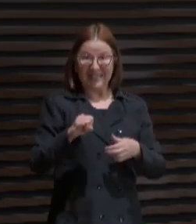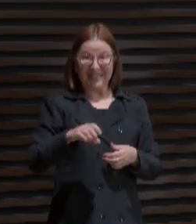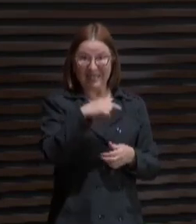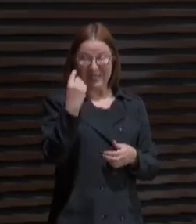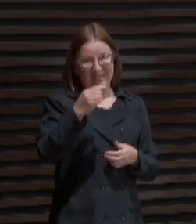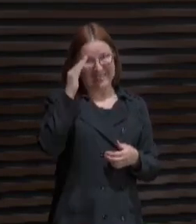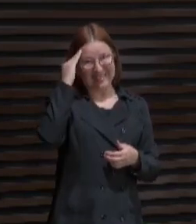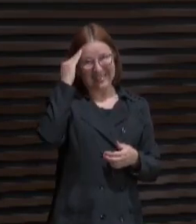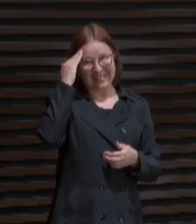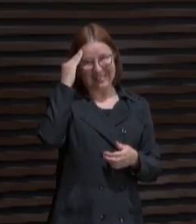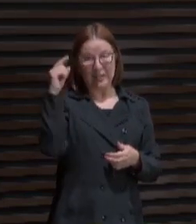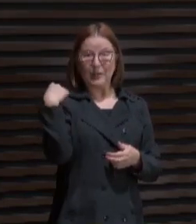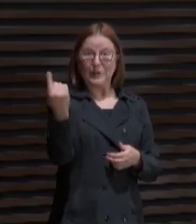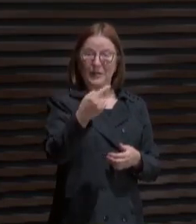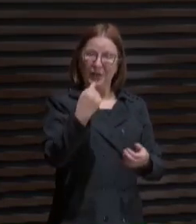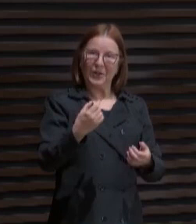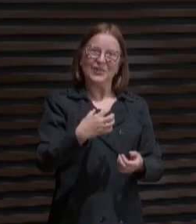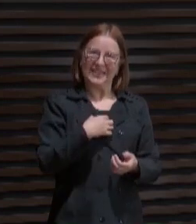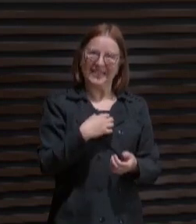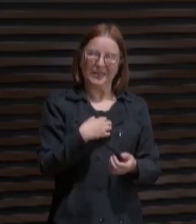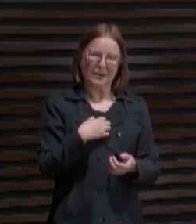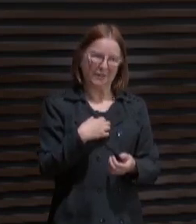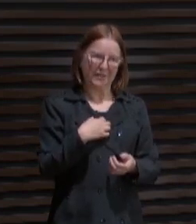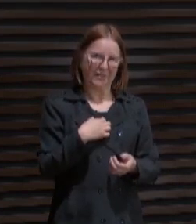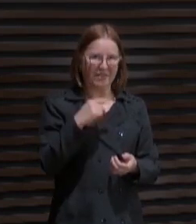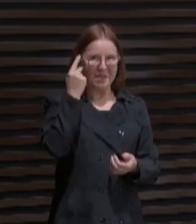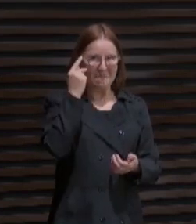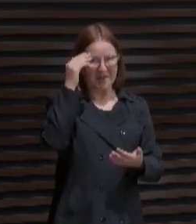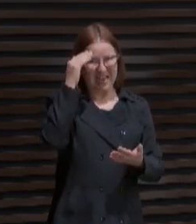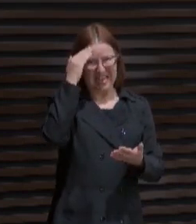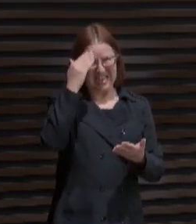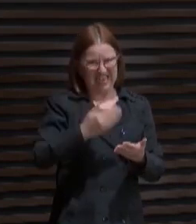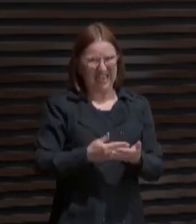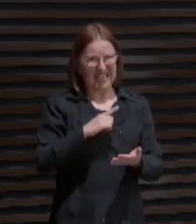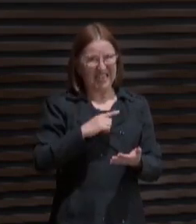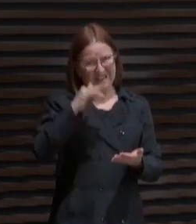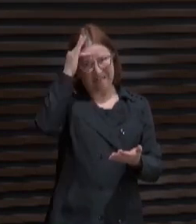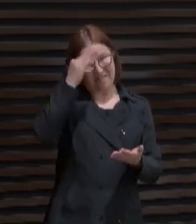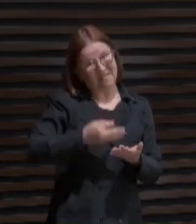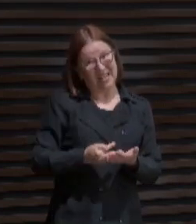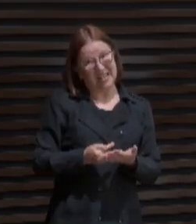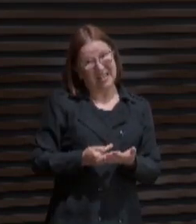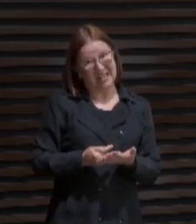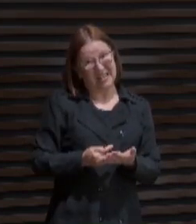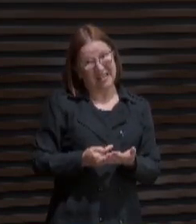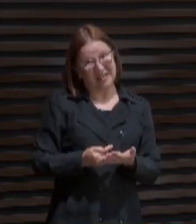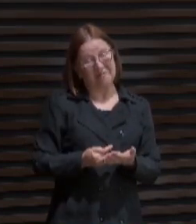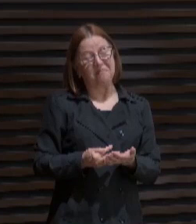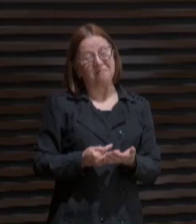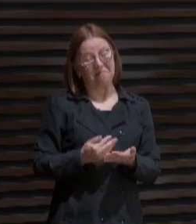dos nossos sentimentos para crer, para ter fé, olha como Deus é